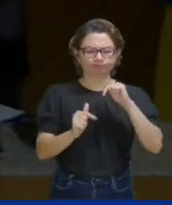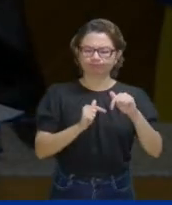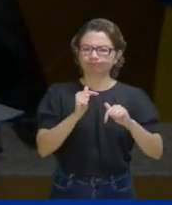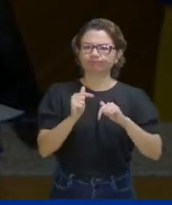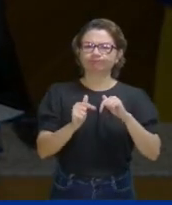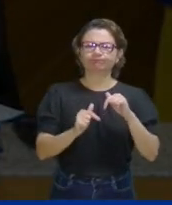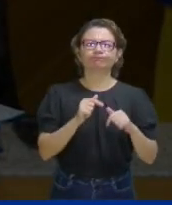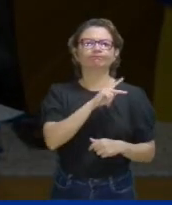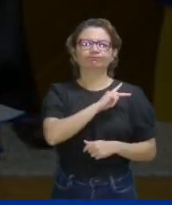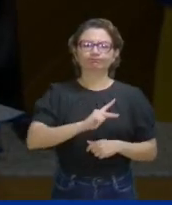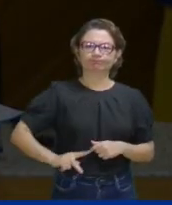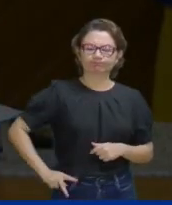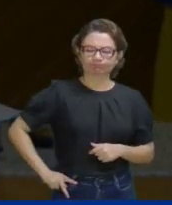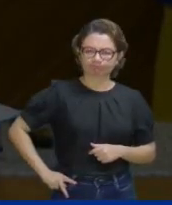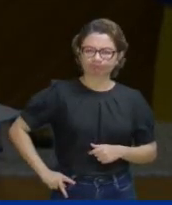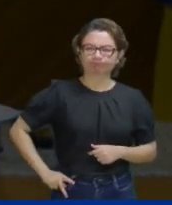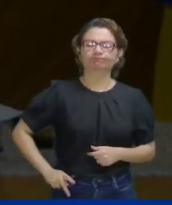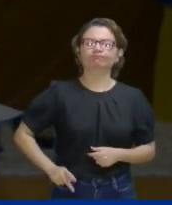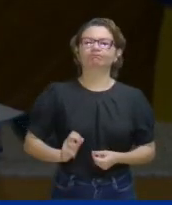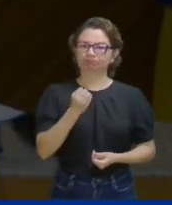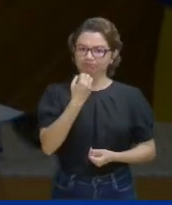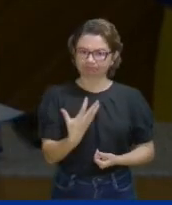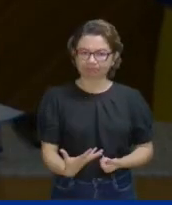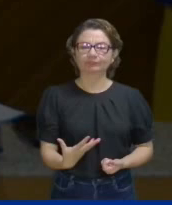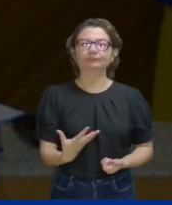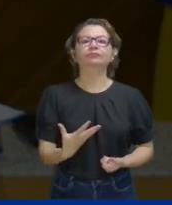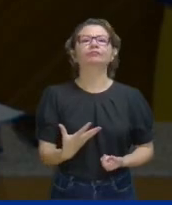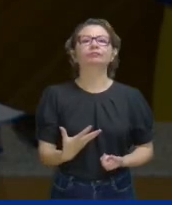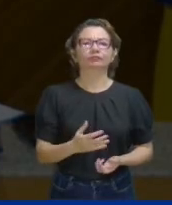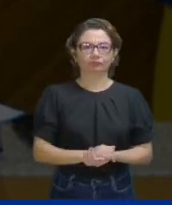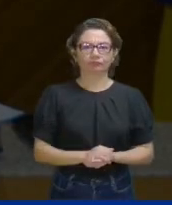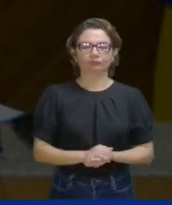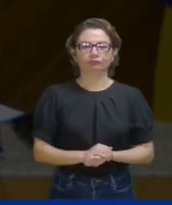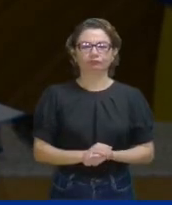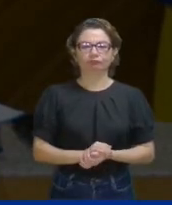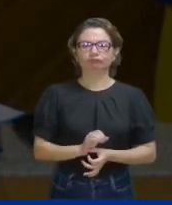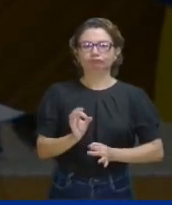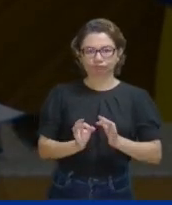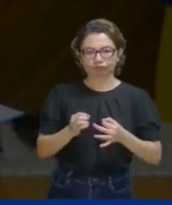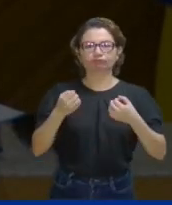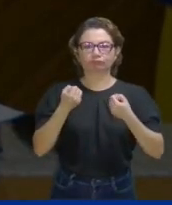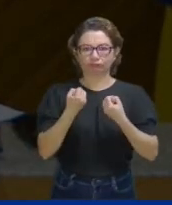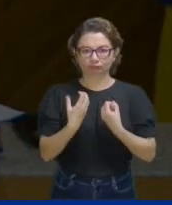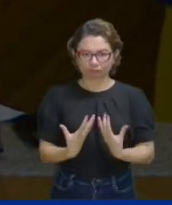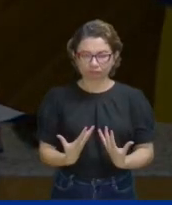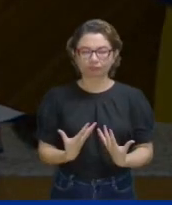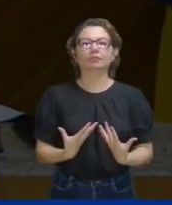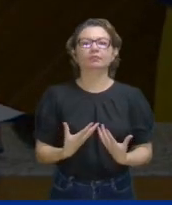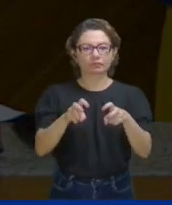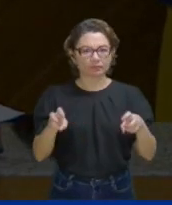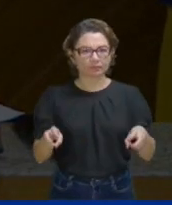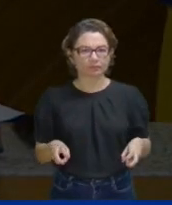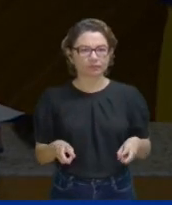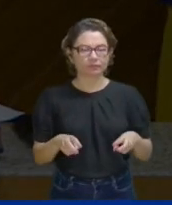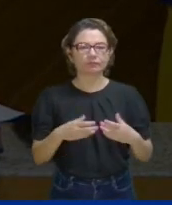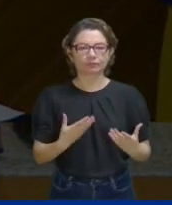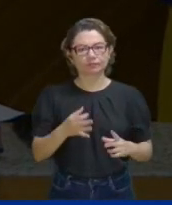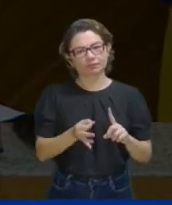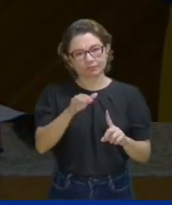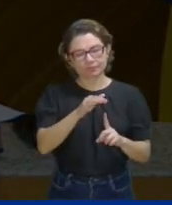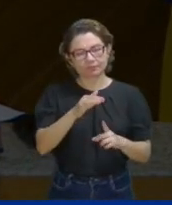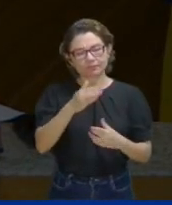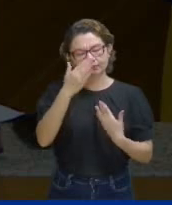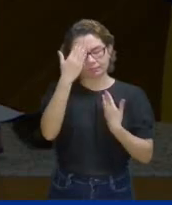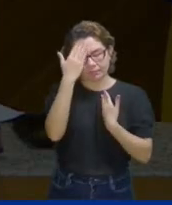exerceu a presidência com muita Foco no propriedade, desembargador Carmo comandando essa Desembargador Corte de Carmo Antônio Justiça. Almeida, de Então, pele desembargador clara, de Agostinho cabelos Silvério,